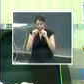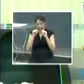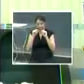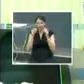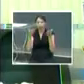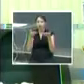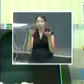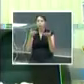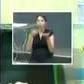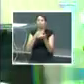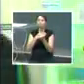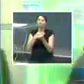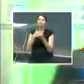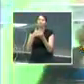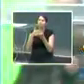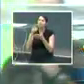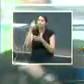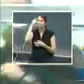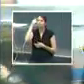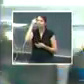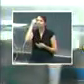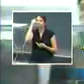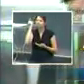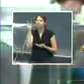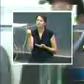E comece a refletir.